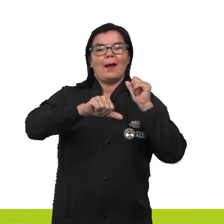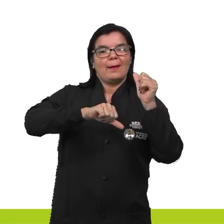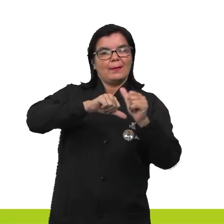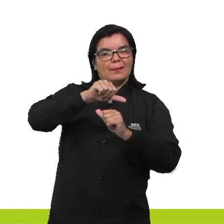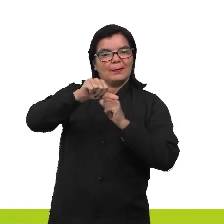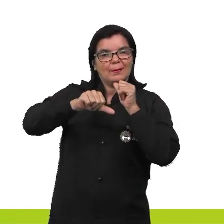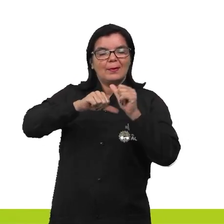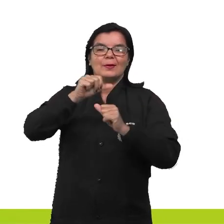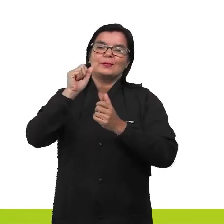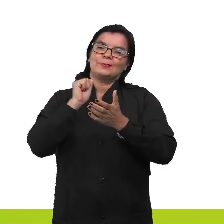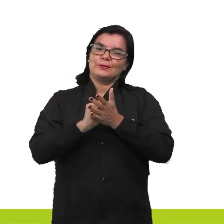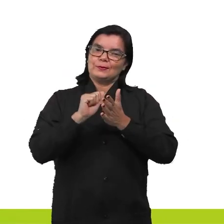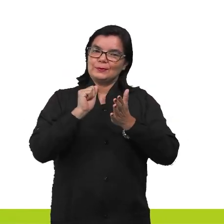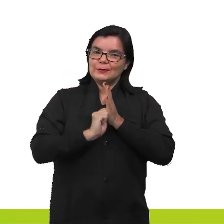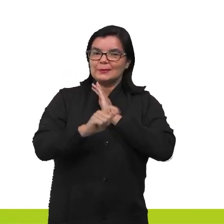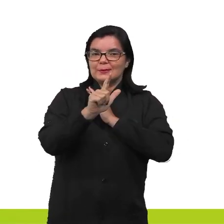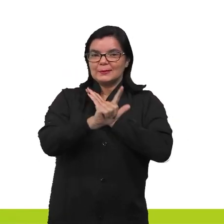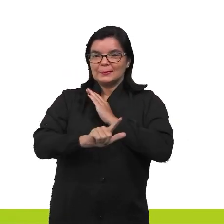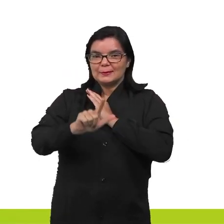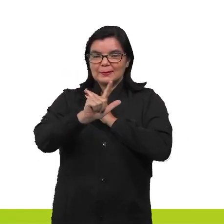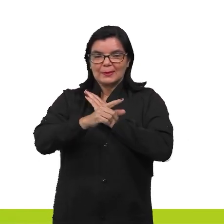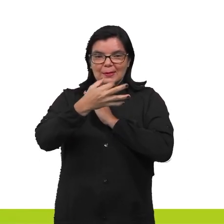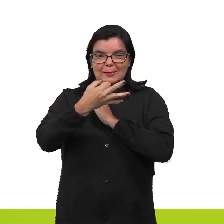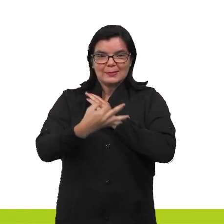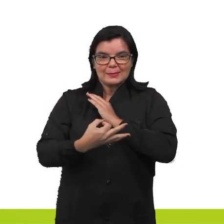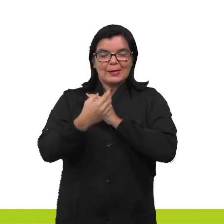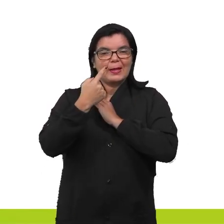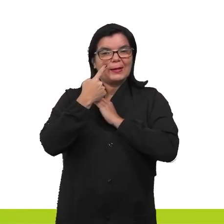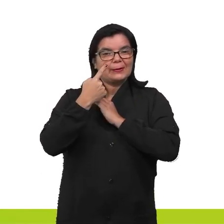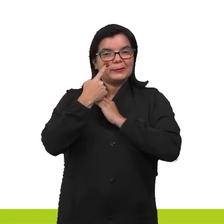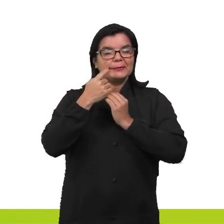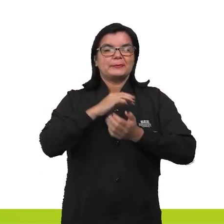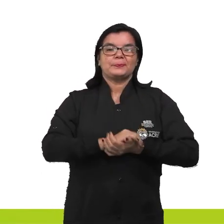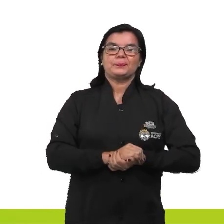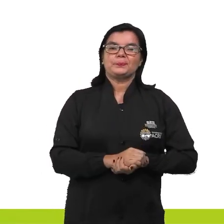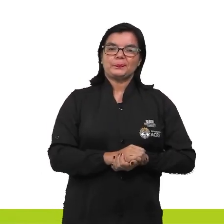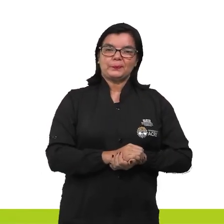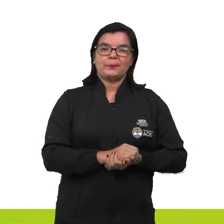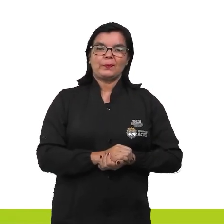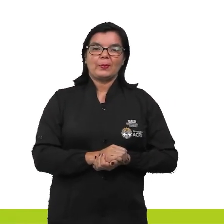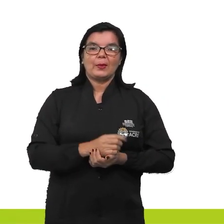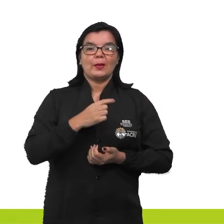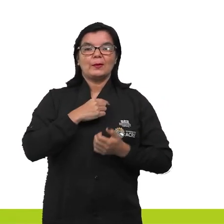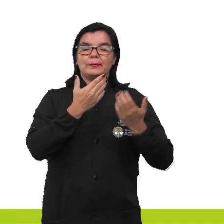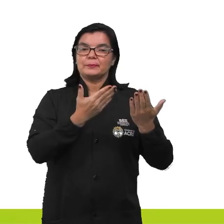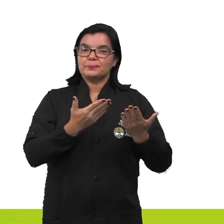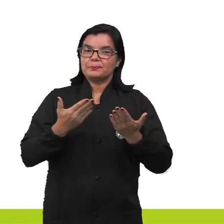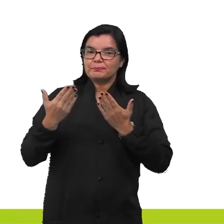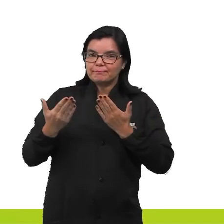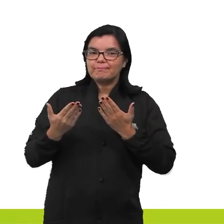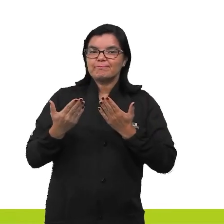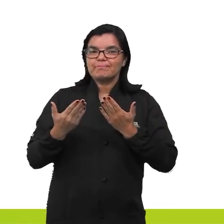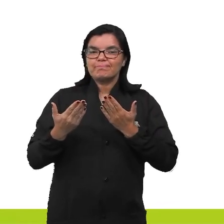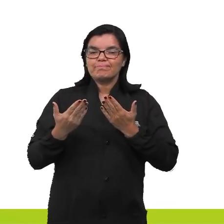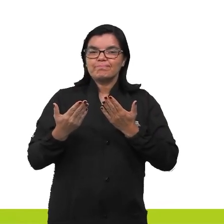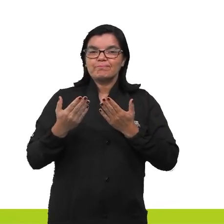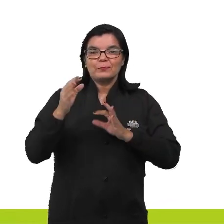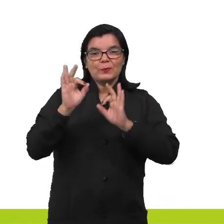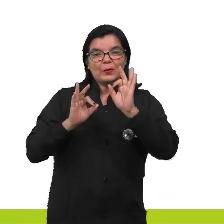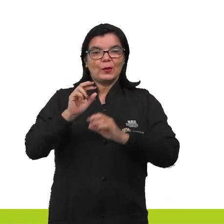ali a produção literária, tá certo? Então vamos lá. Eu trouxe para vocês esse mapa